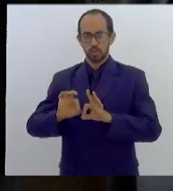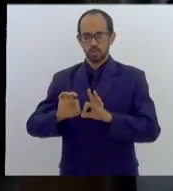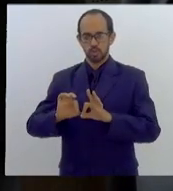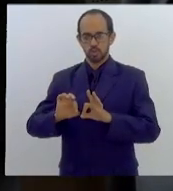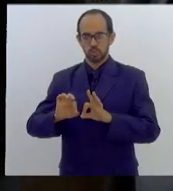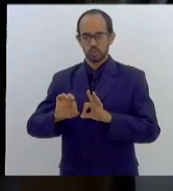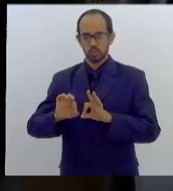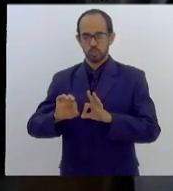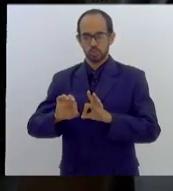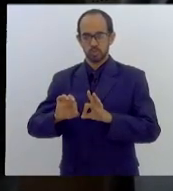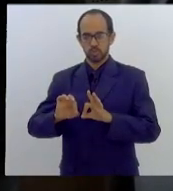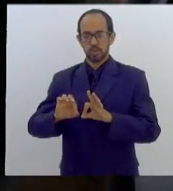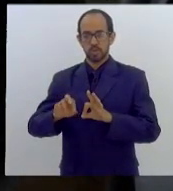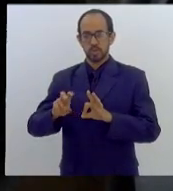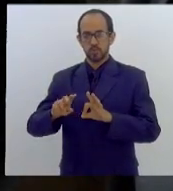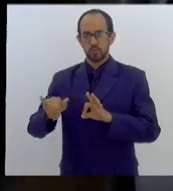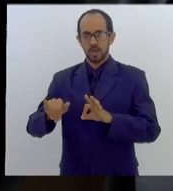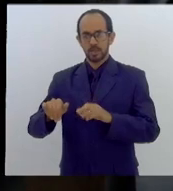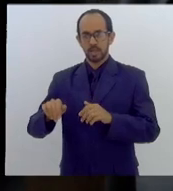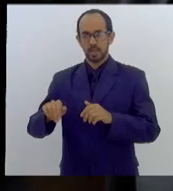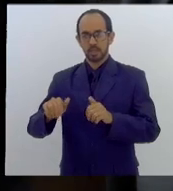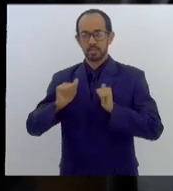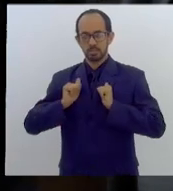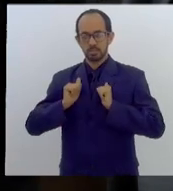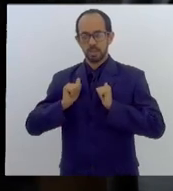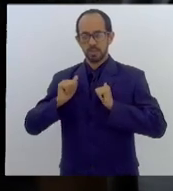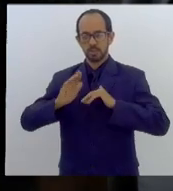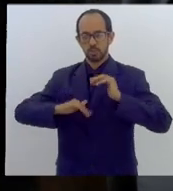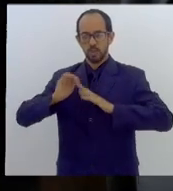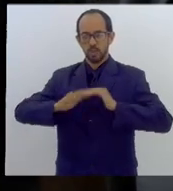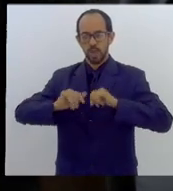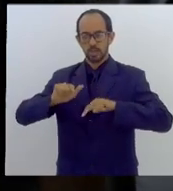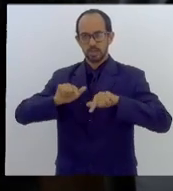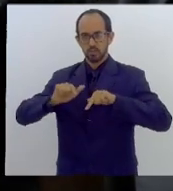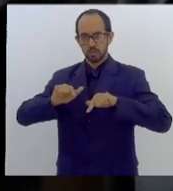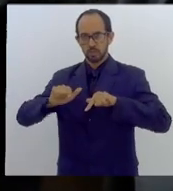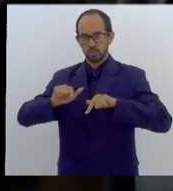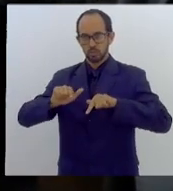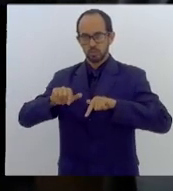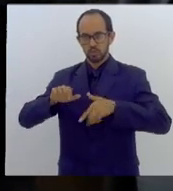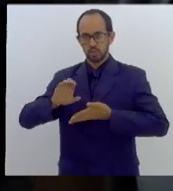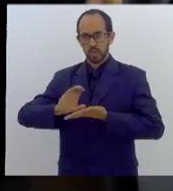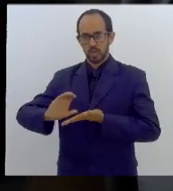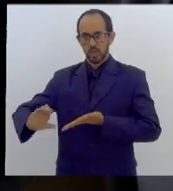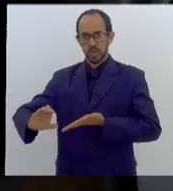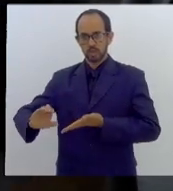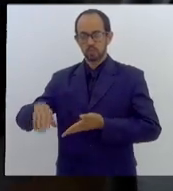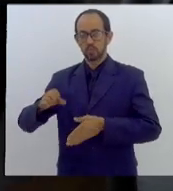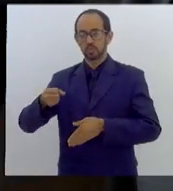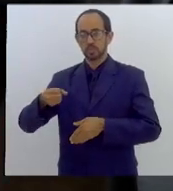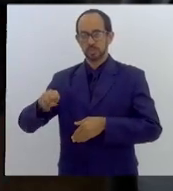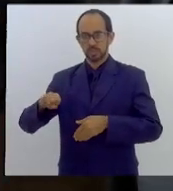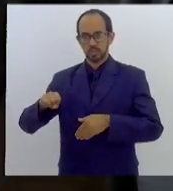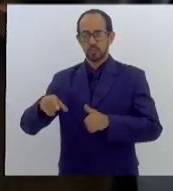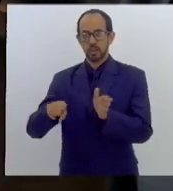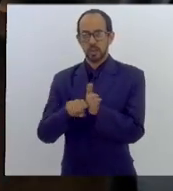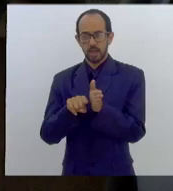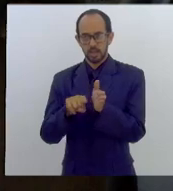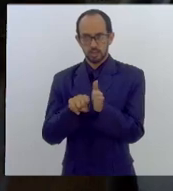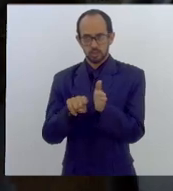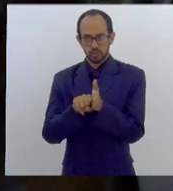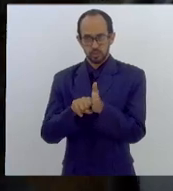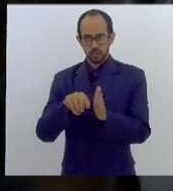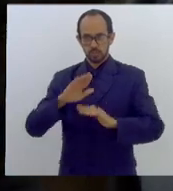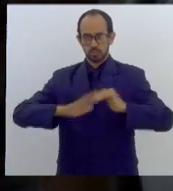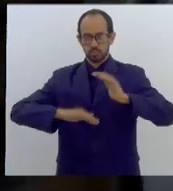que haverá dispensa de qualquer serviço de crédito, enfim, caso haja alguma negativação desse